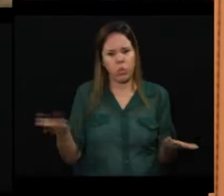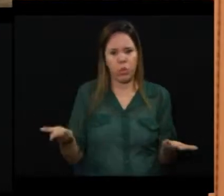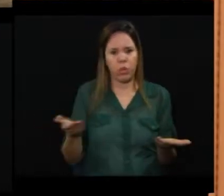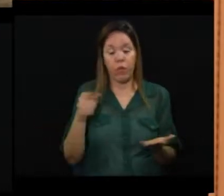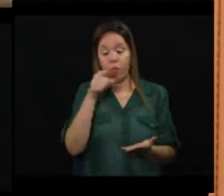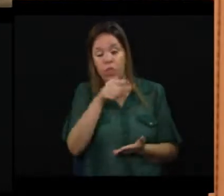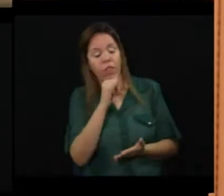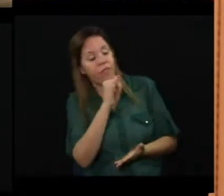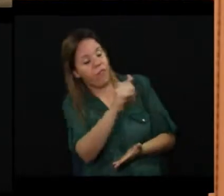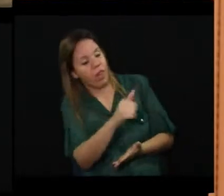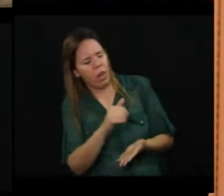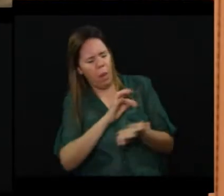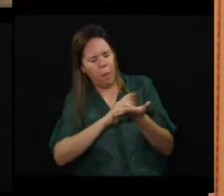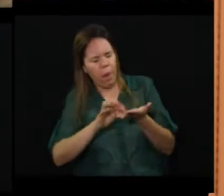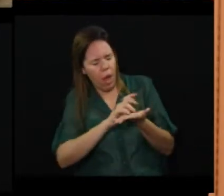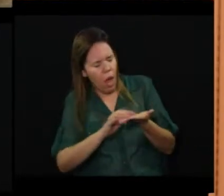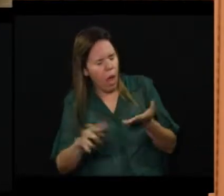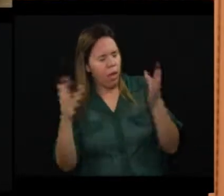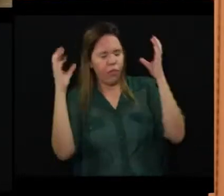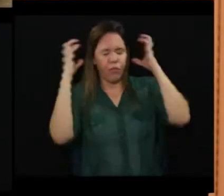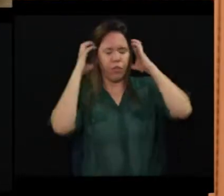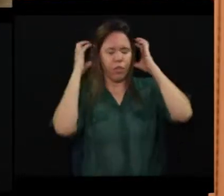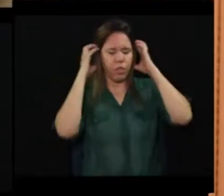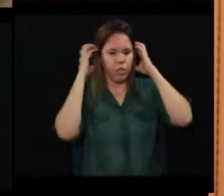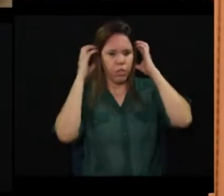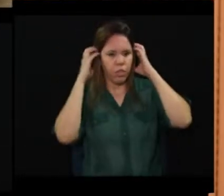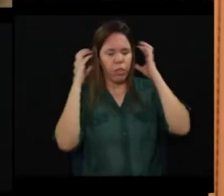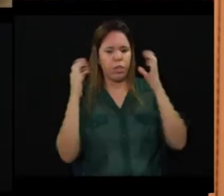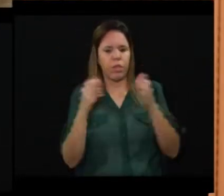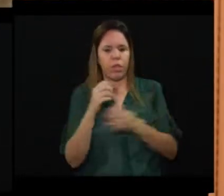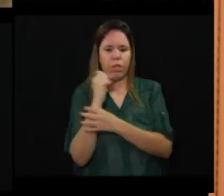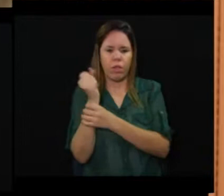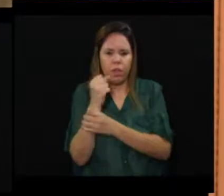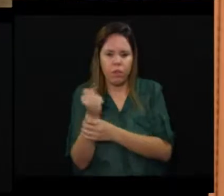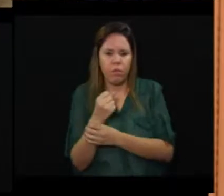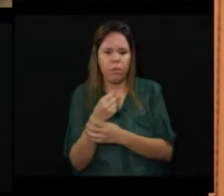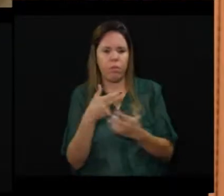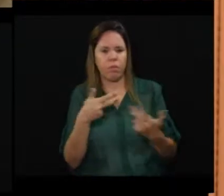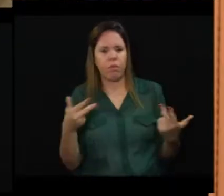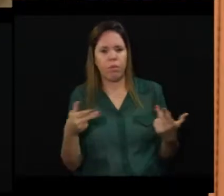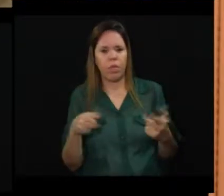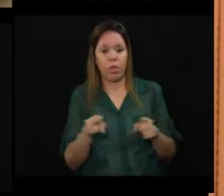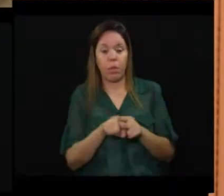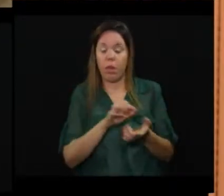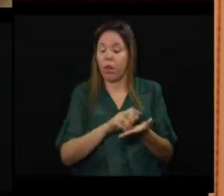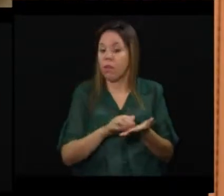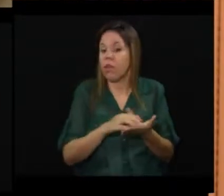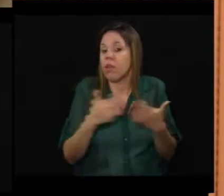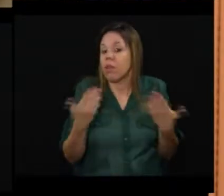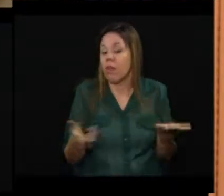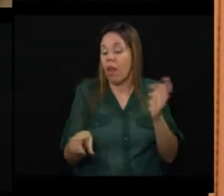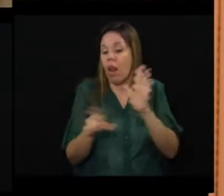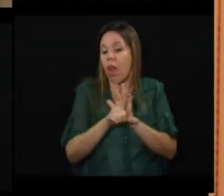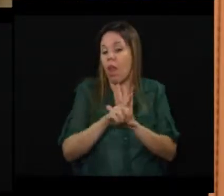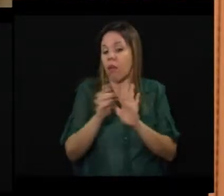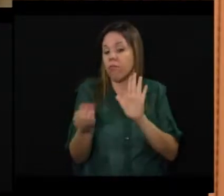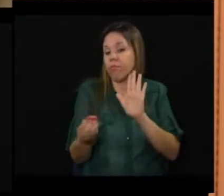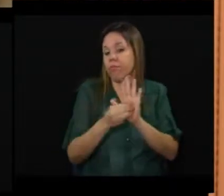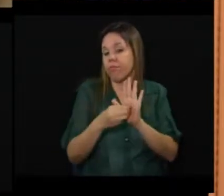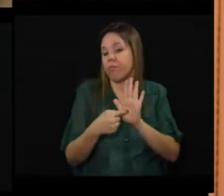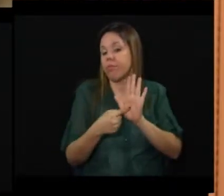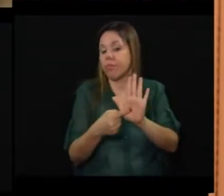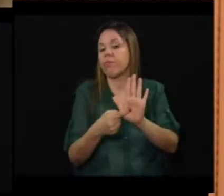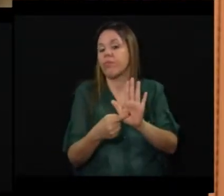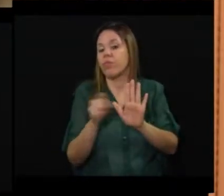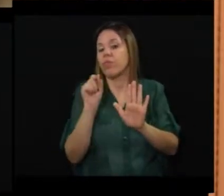citou braille, fonoaudiologia, terapia ocupacional e que seria o braille. Só que na lei só está explícito